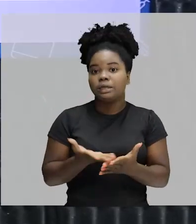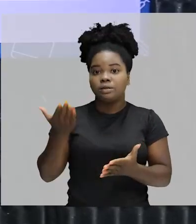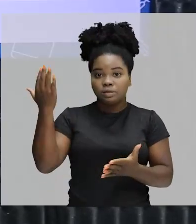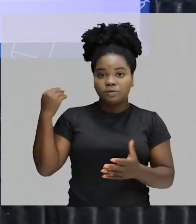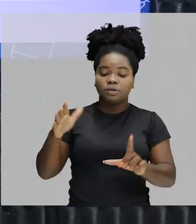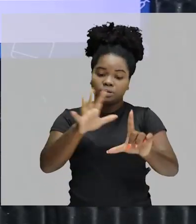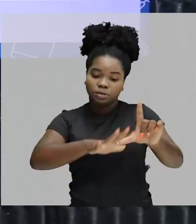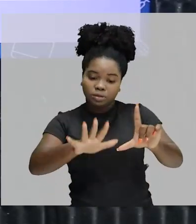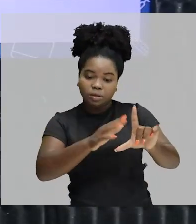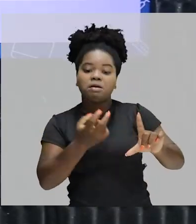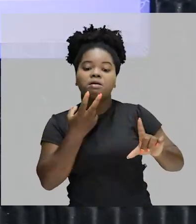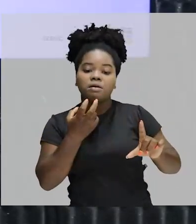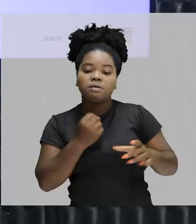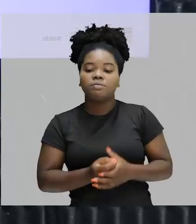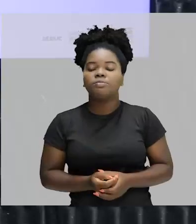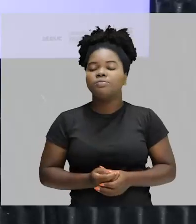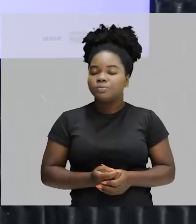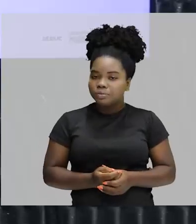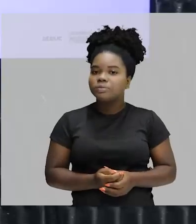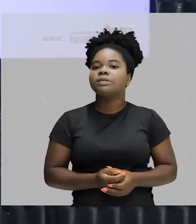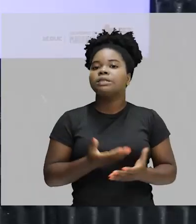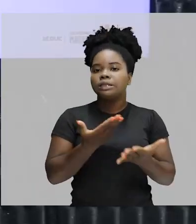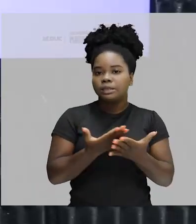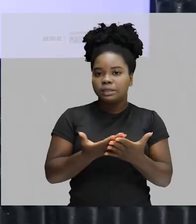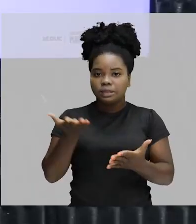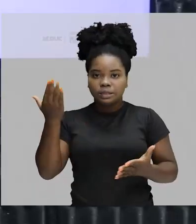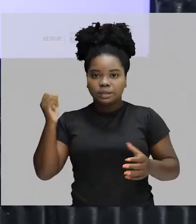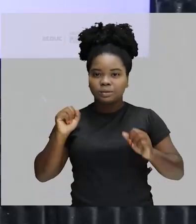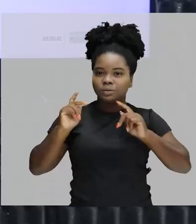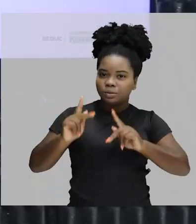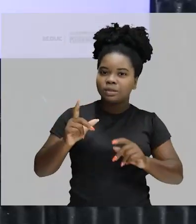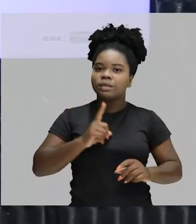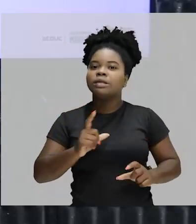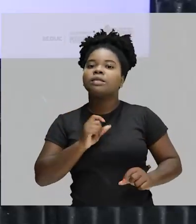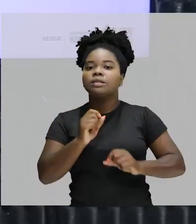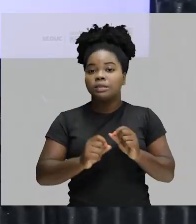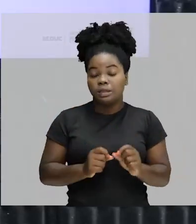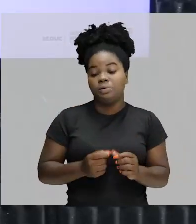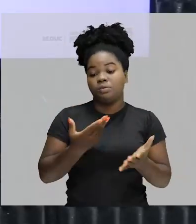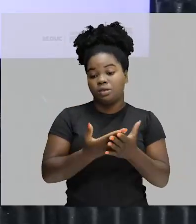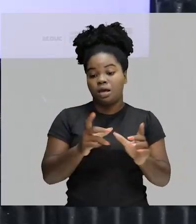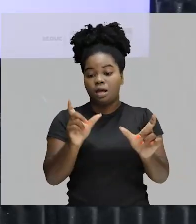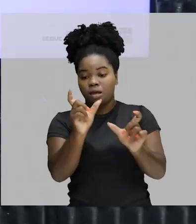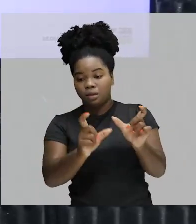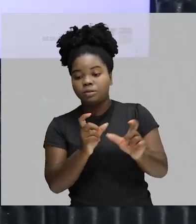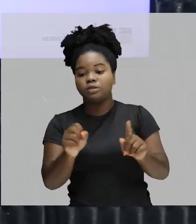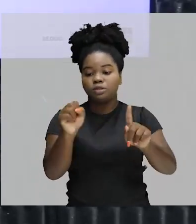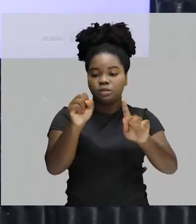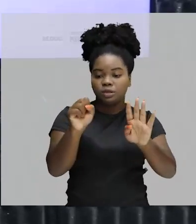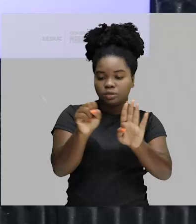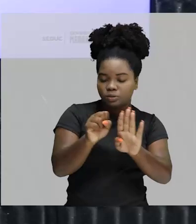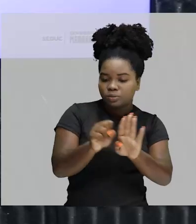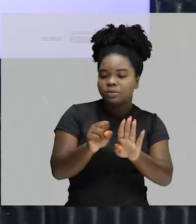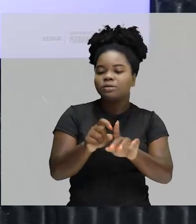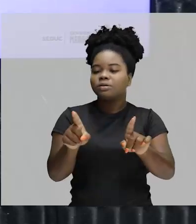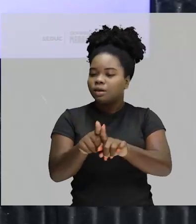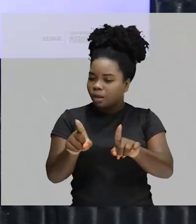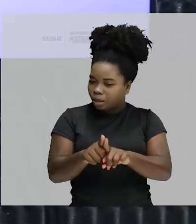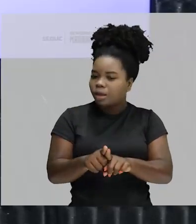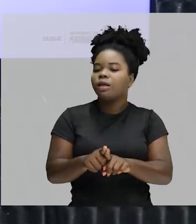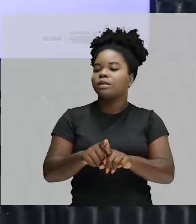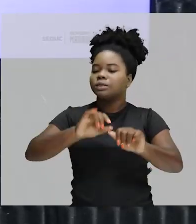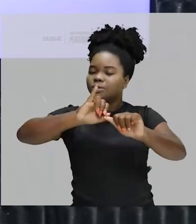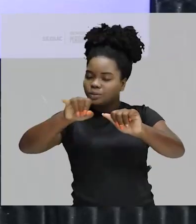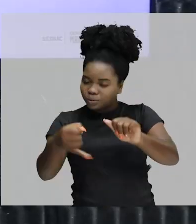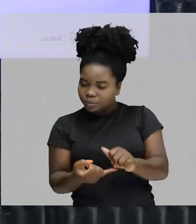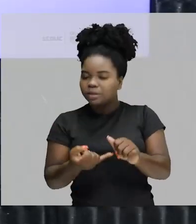Gonçalves Dias, dá uma olhadinha na aula anterior, tá certo? Já temos a aula de morfologia sobre substantivo e nós temos também